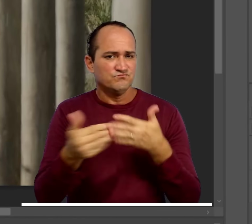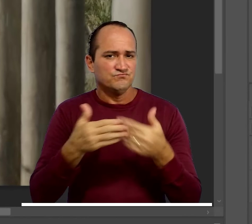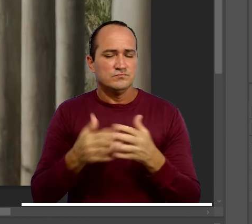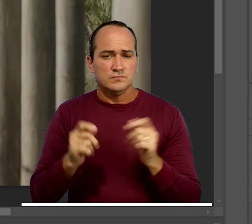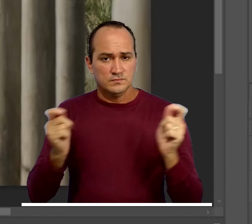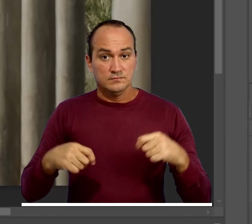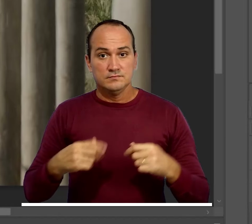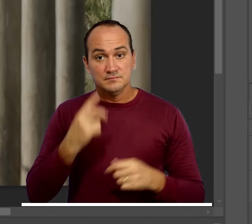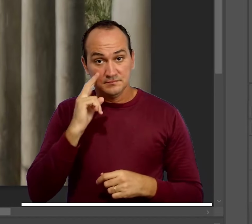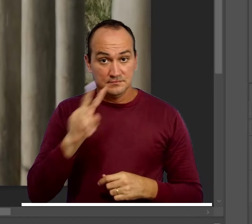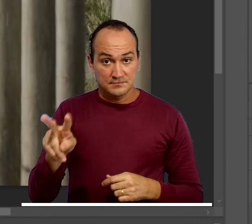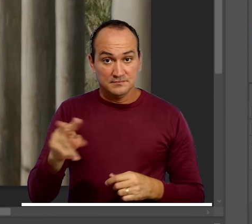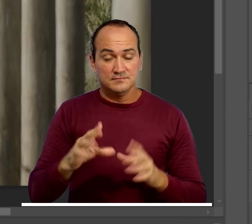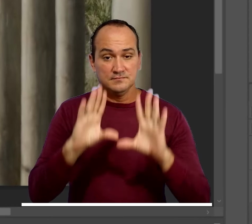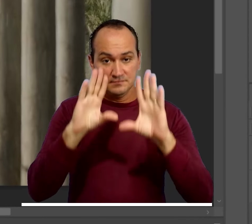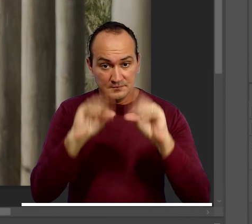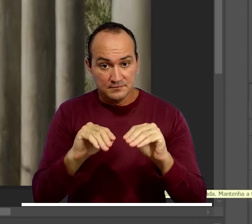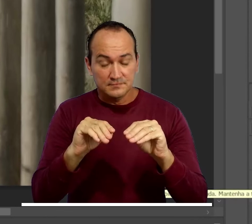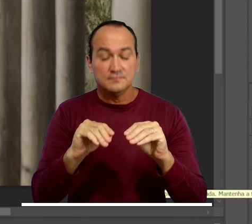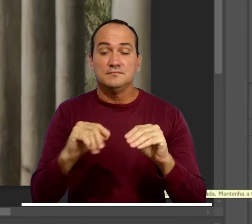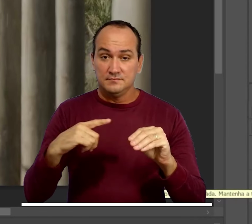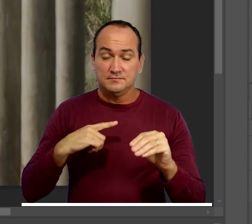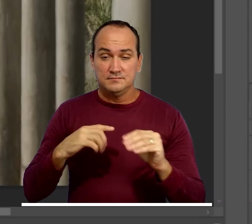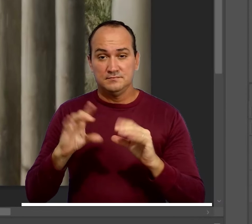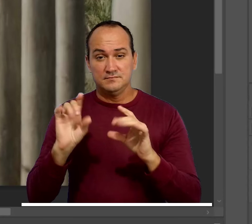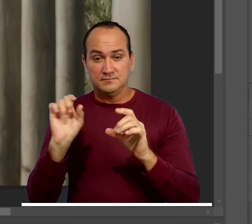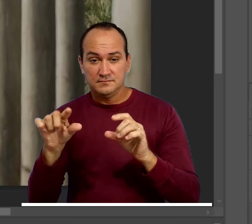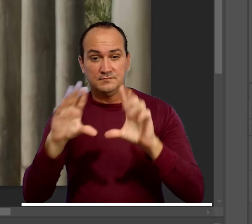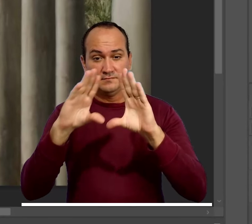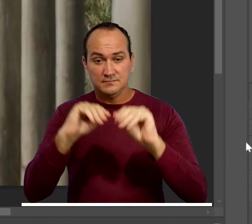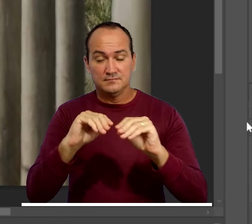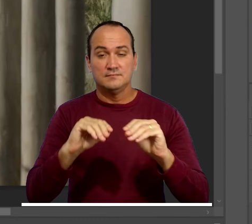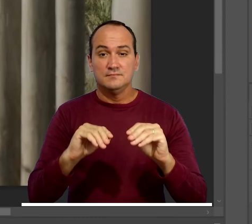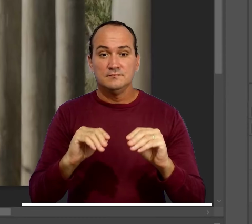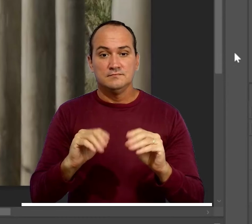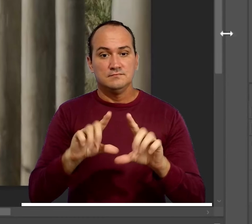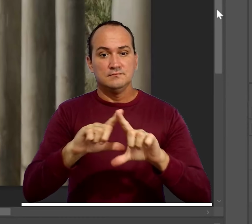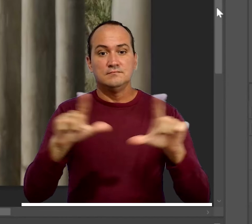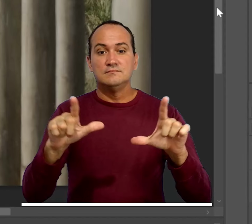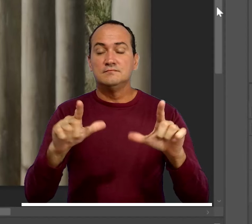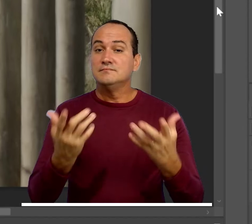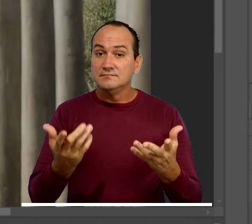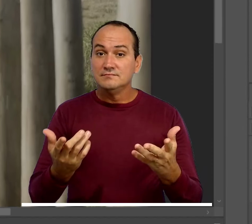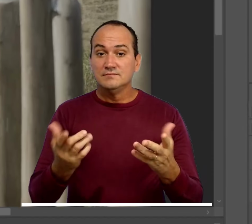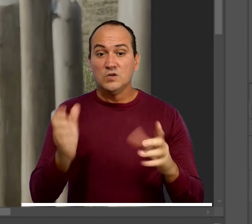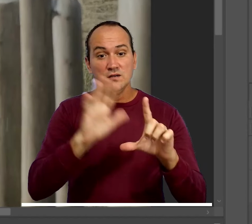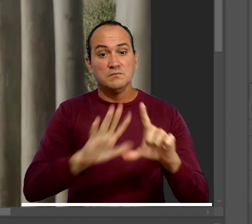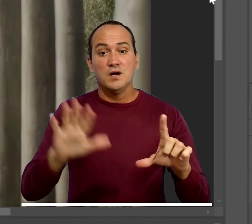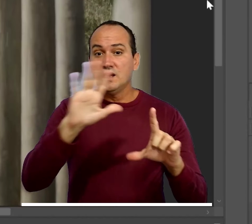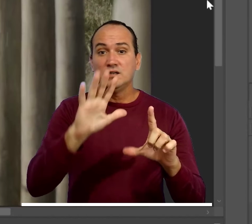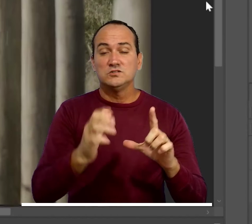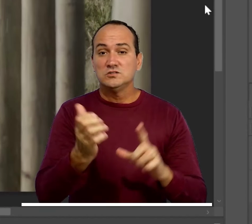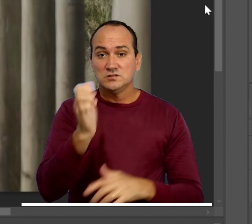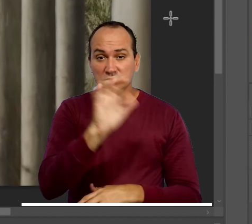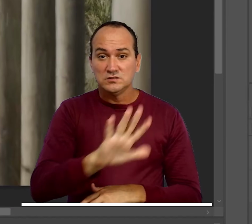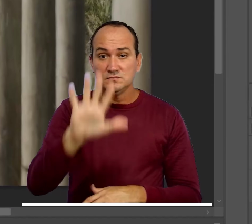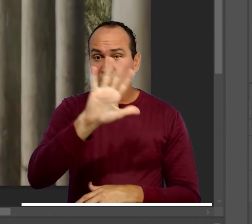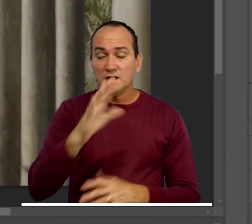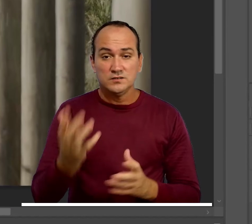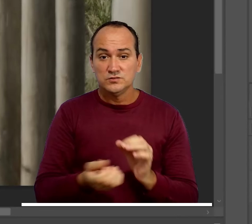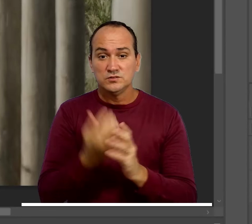como vocês podem ver, quando eu desligar aqui a camadazinha do vídeo, ele vai ficar apenas com uma imagem, ó, que